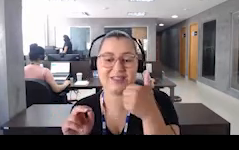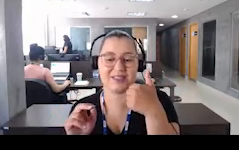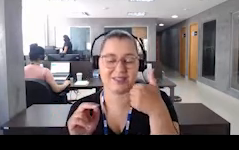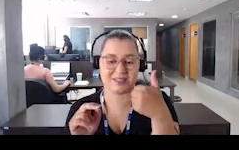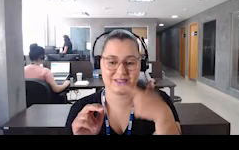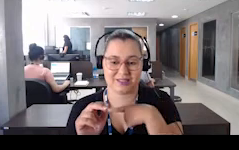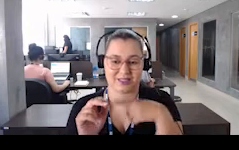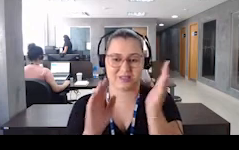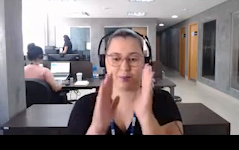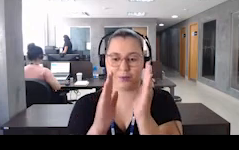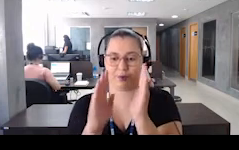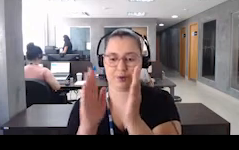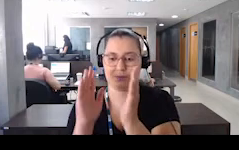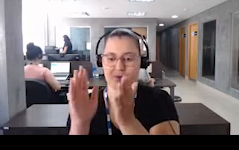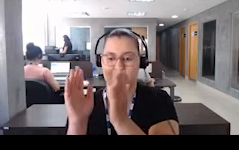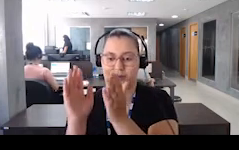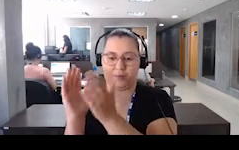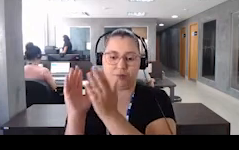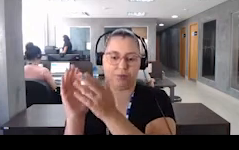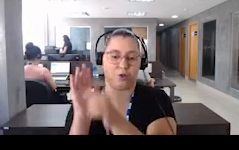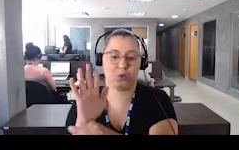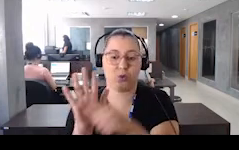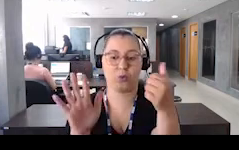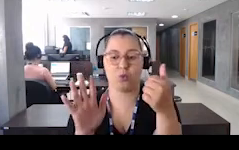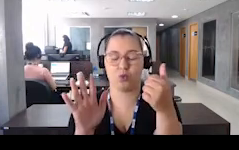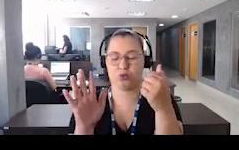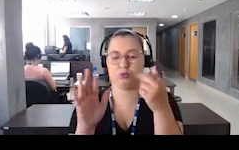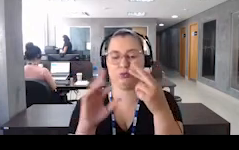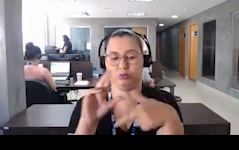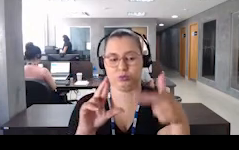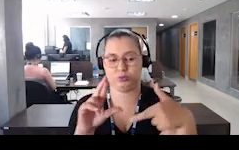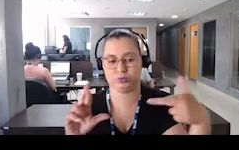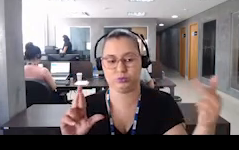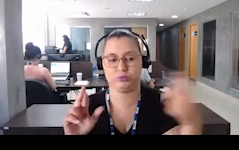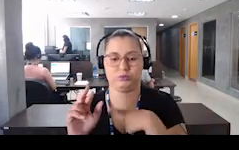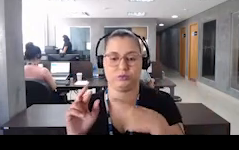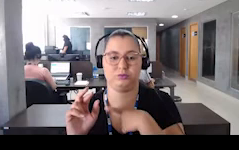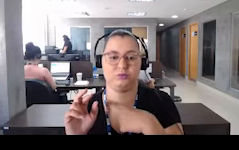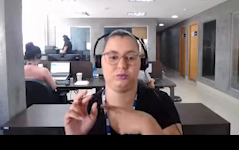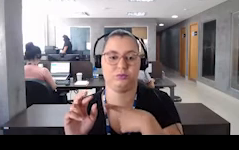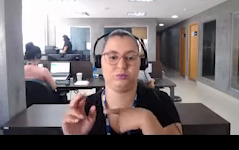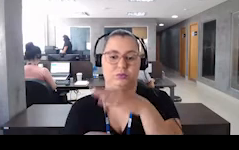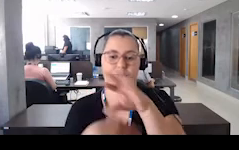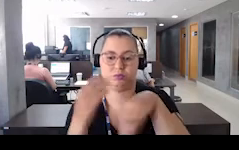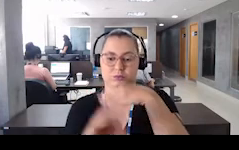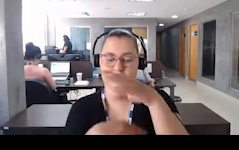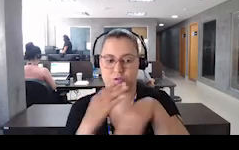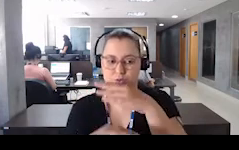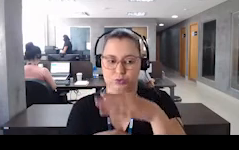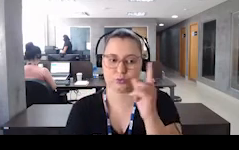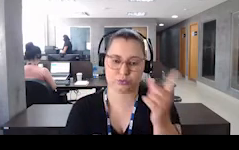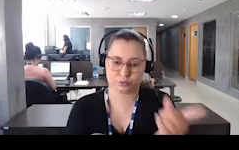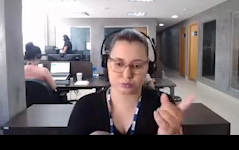dessas lâmpadas que estão em paralelo, a gente vai ter um valor único de resistência, né? Então, o circuito ele vai deixar de ser misto,